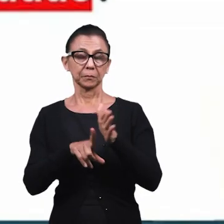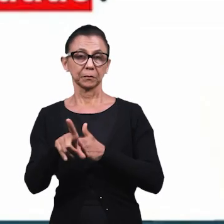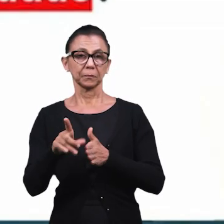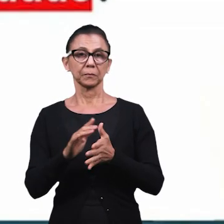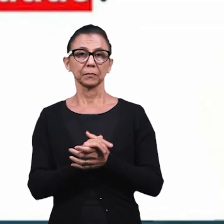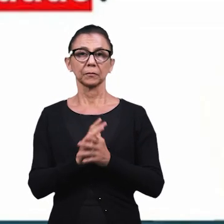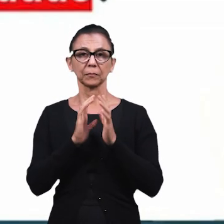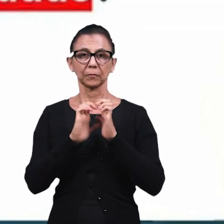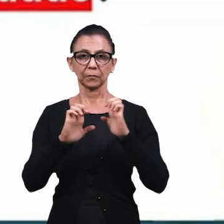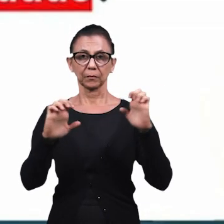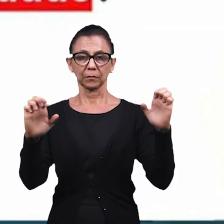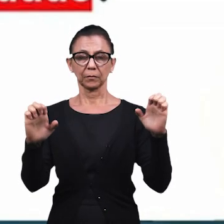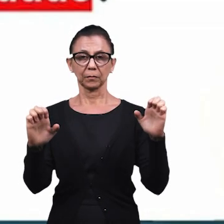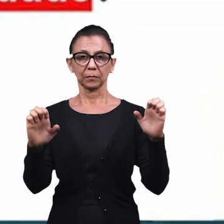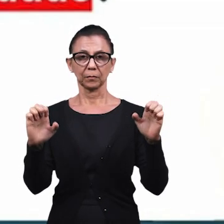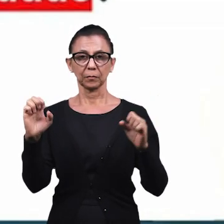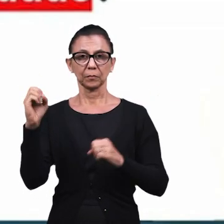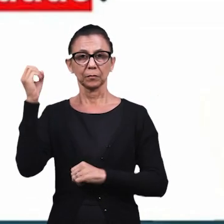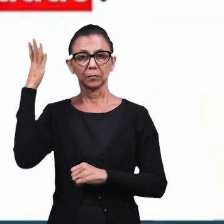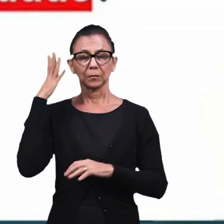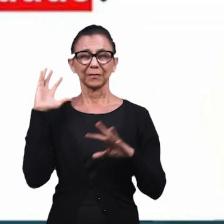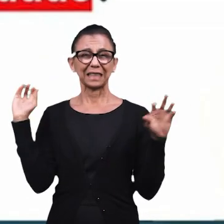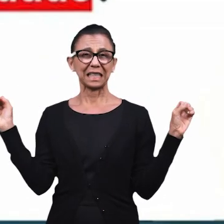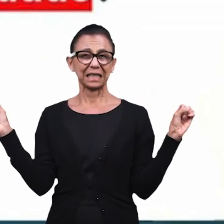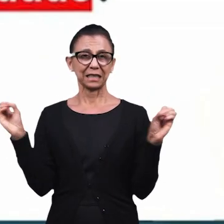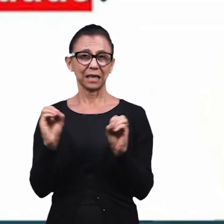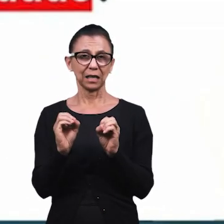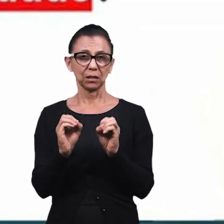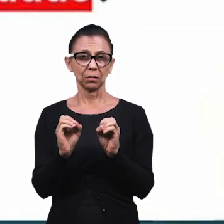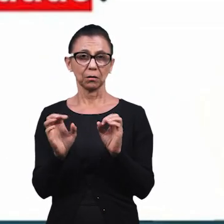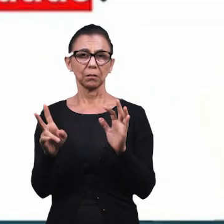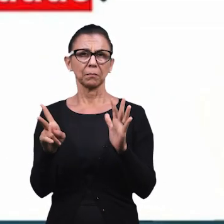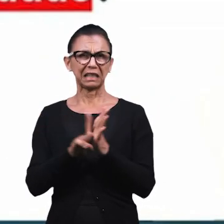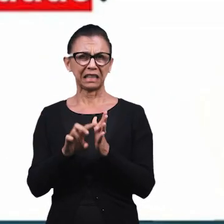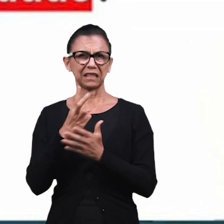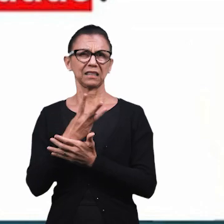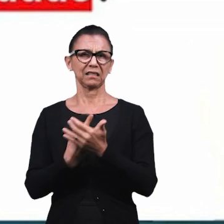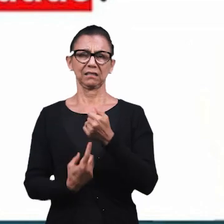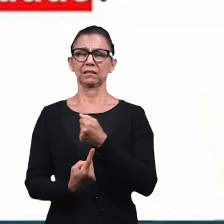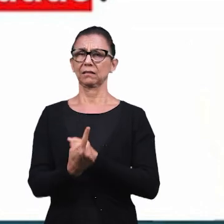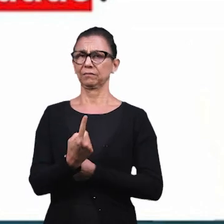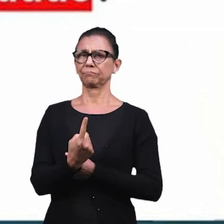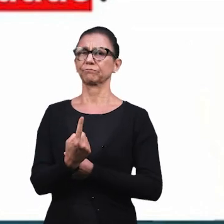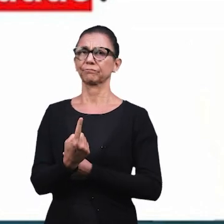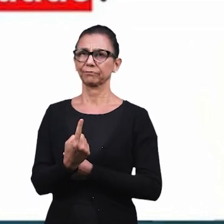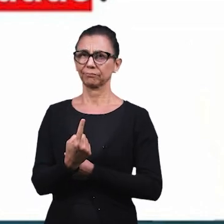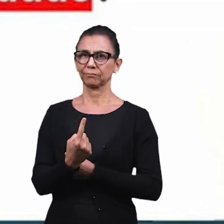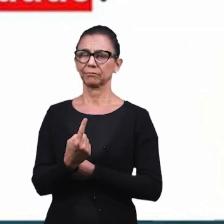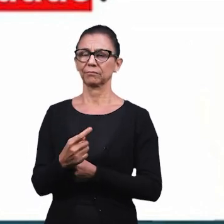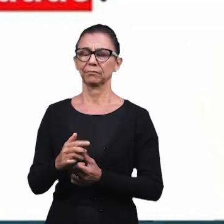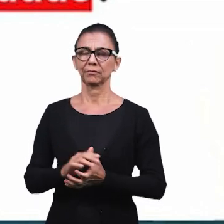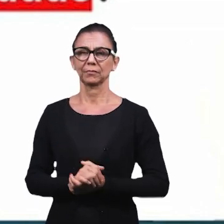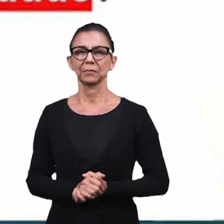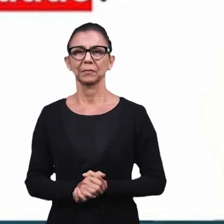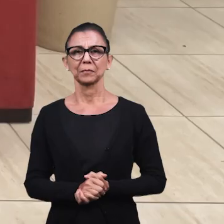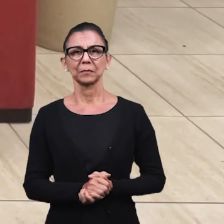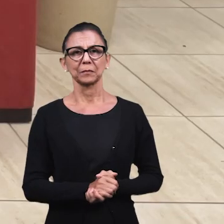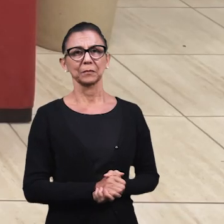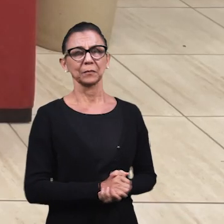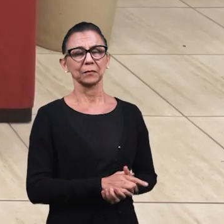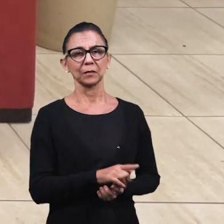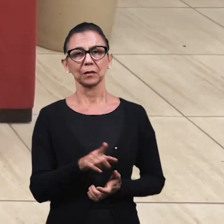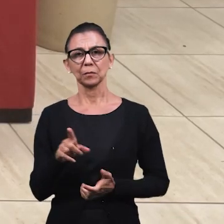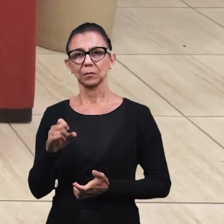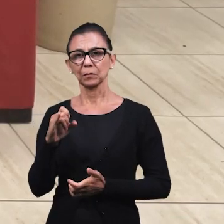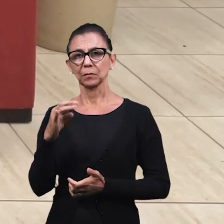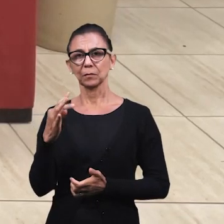pergunta. Evangelho sem revelação faz parte da Trindade? Temos a resposta aqui do obreiro